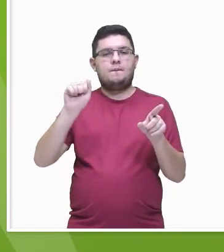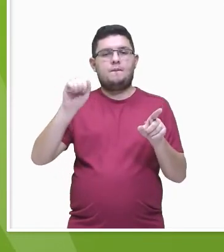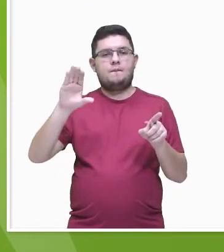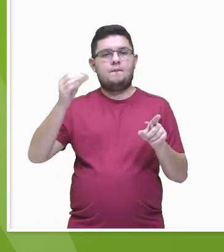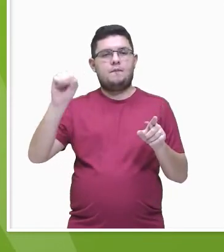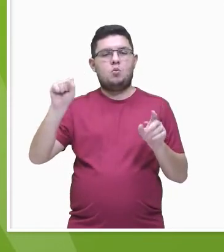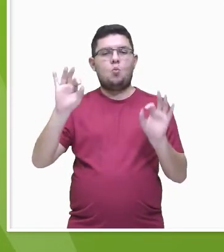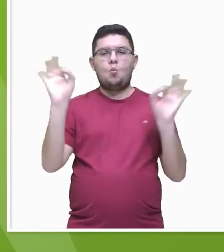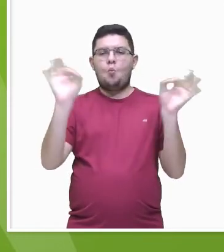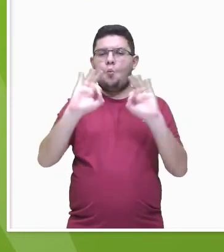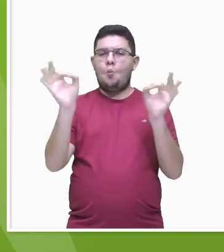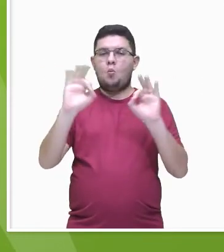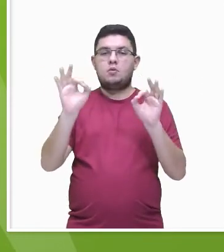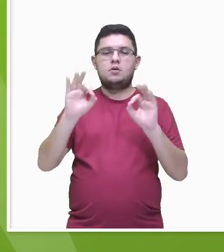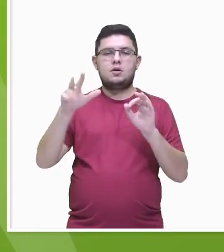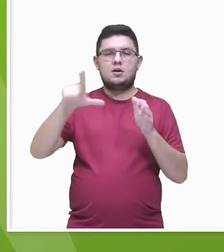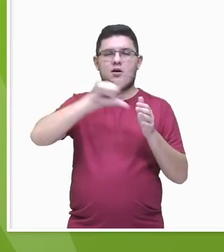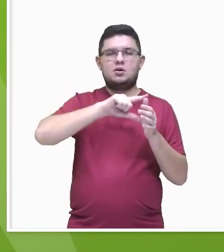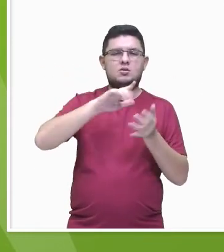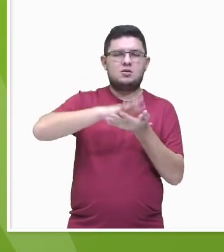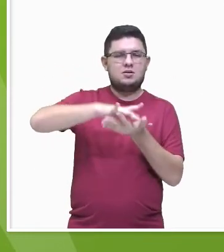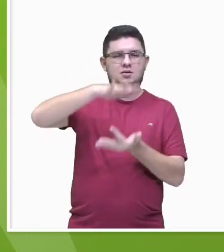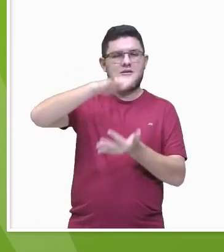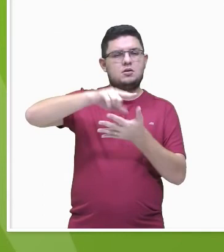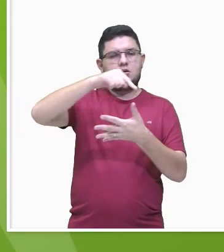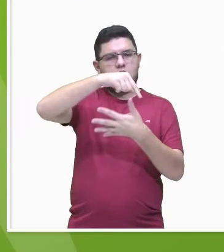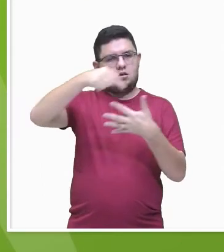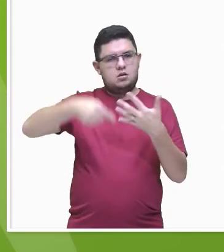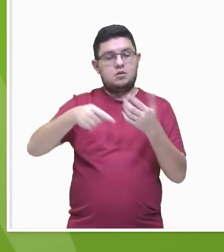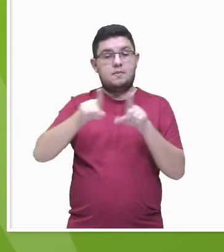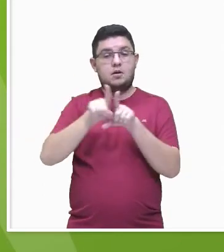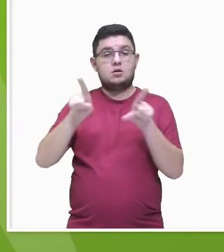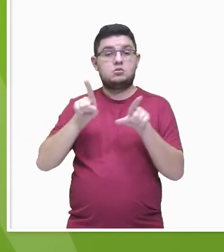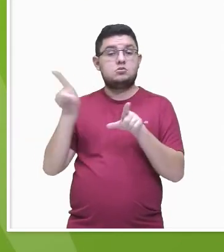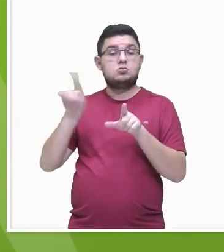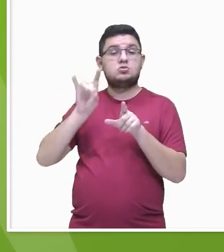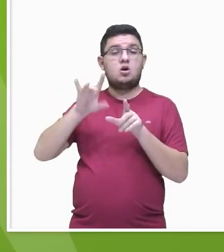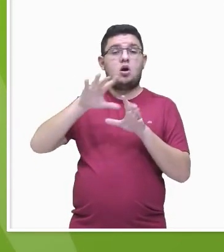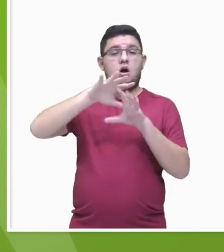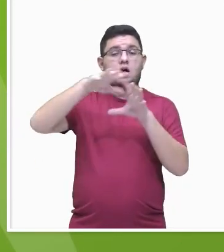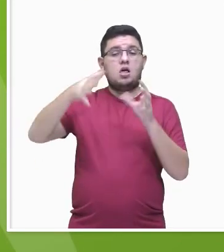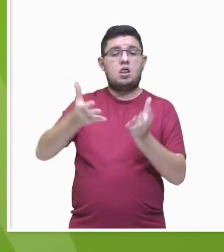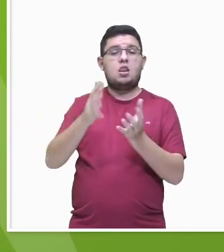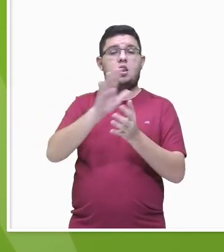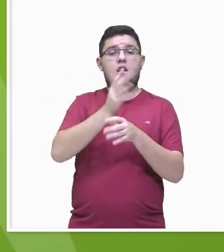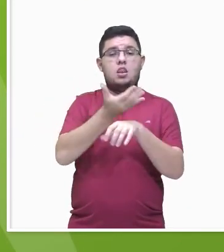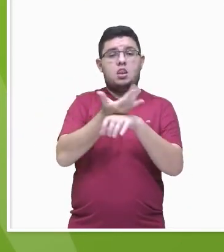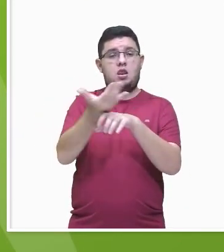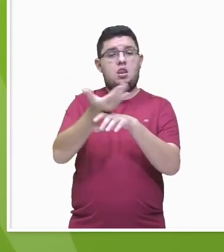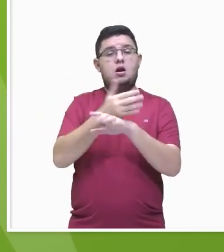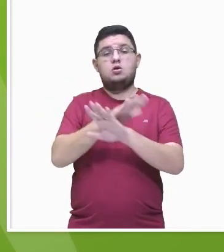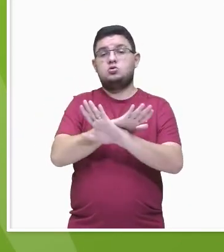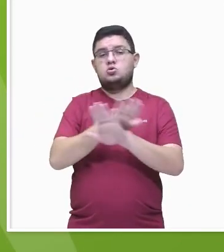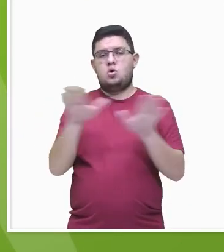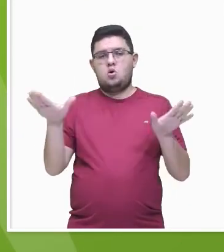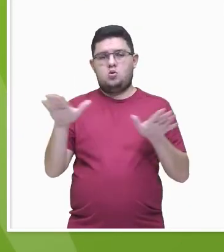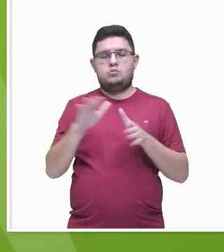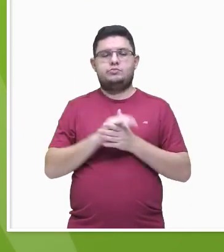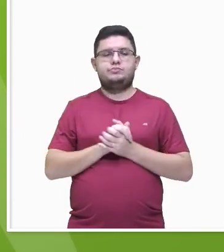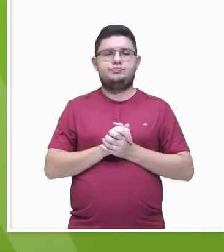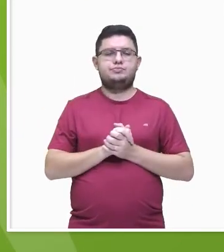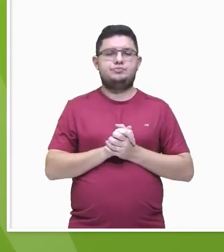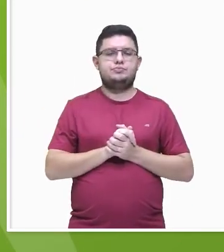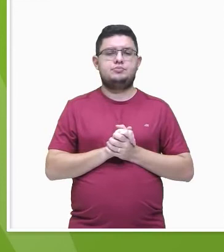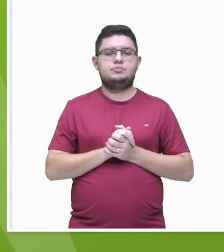braços, os equinoides, eles têm o corpo arredondado e não têm braços, mas eles vão ter o corpo